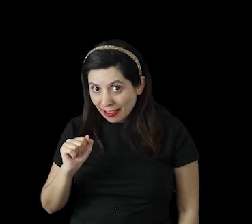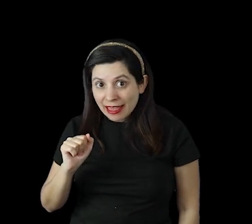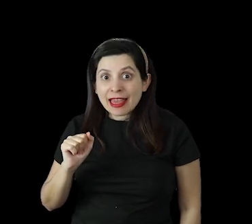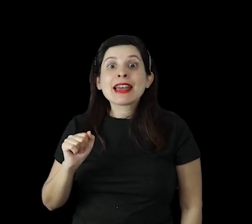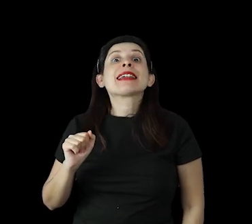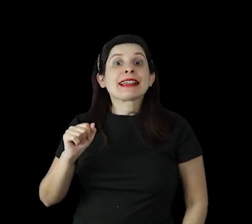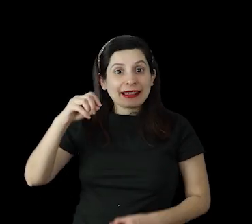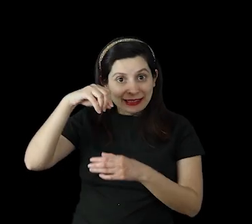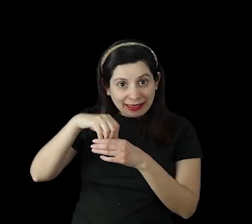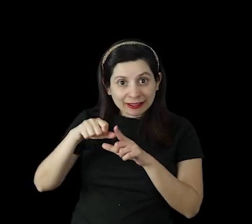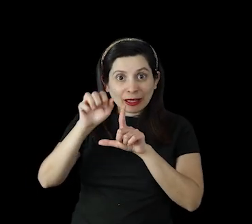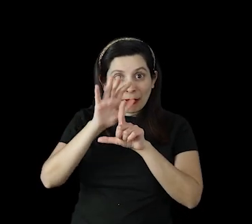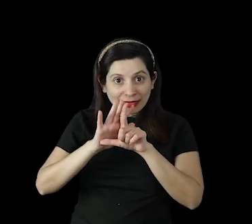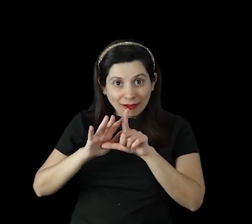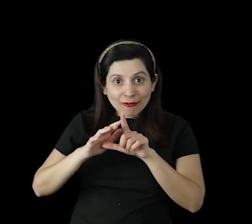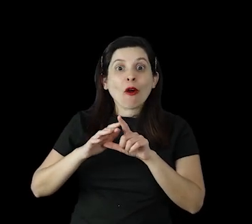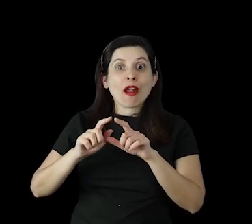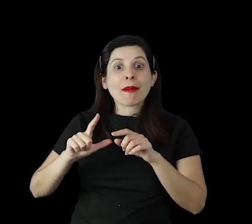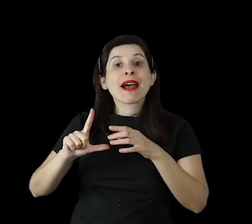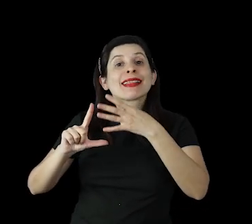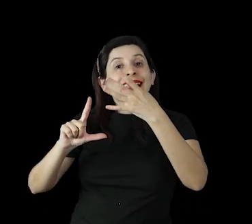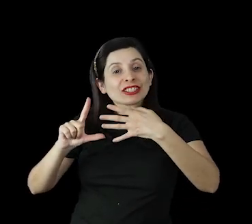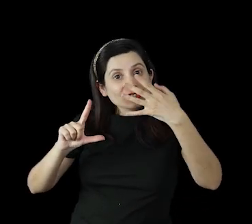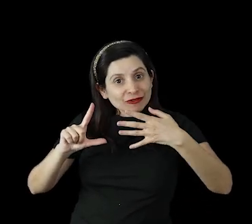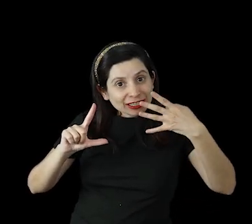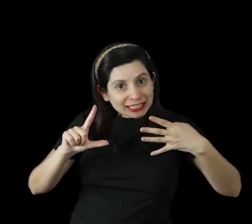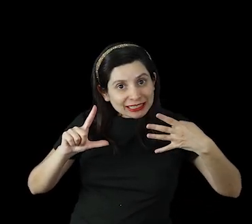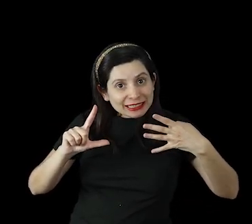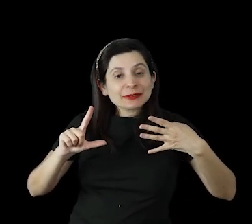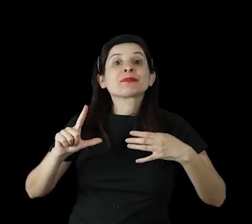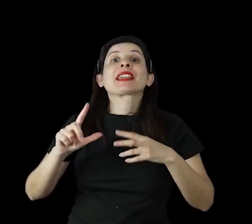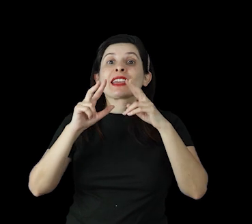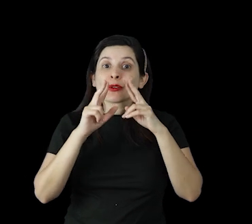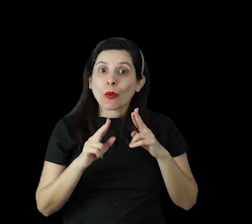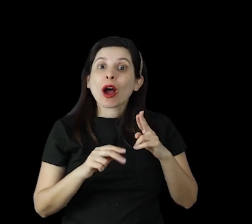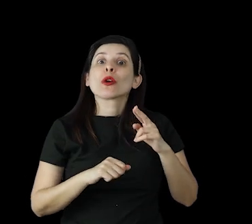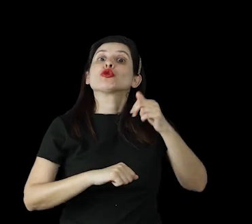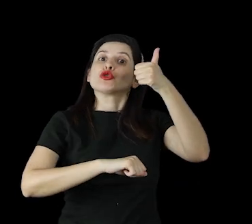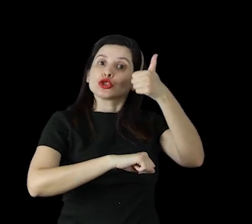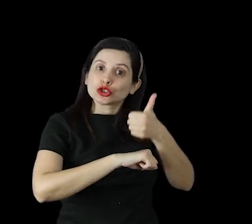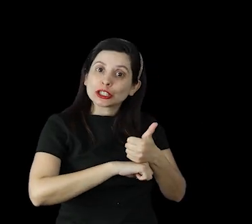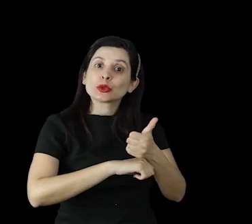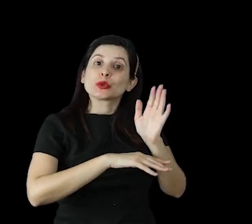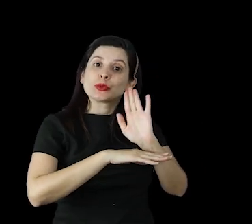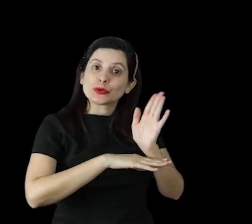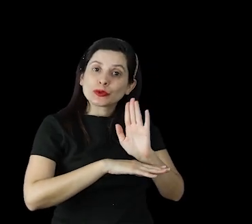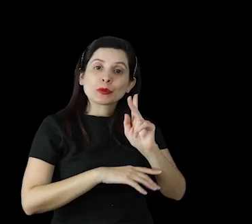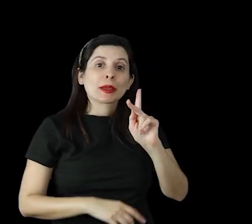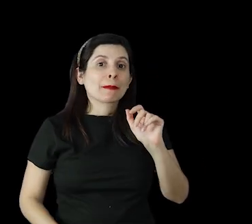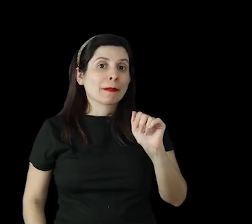filme. E aí, né, do mesmo diretor do Parasita, você tem uma protagonista, que é a